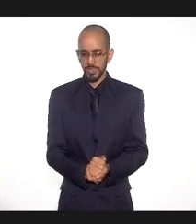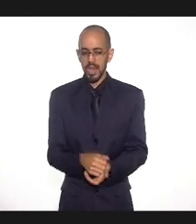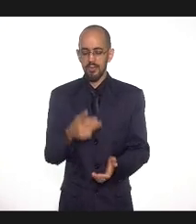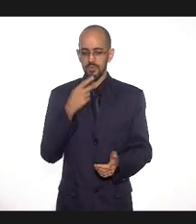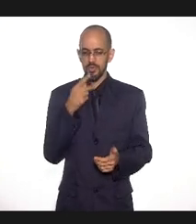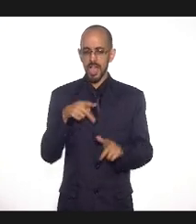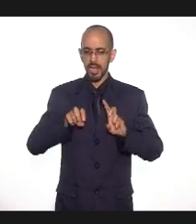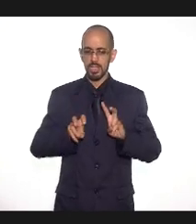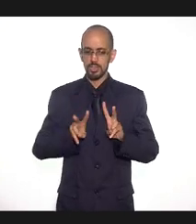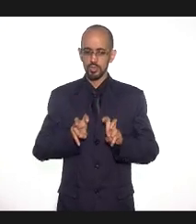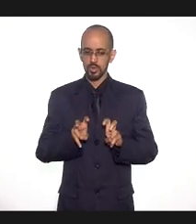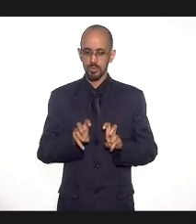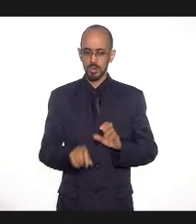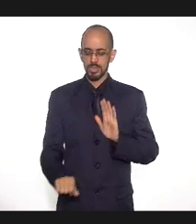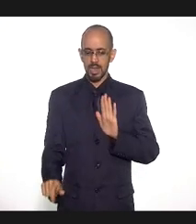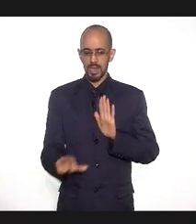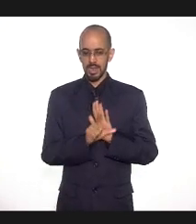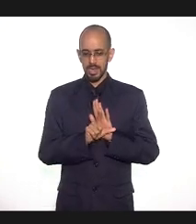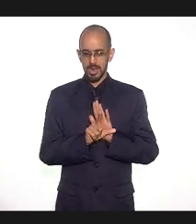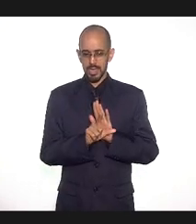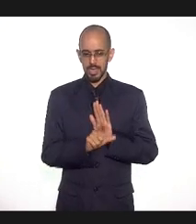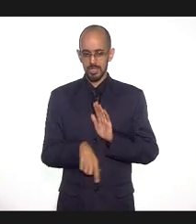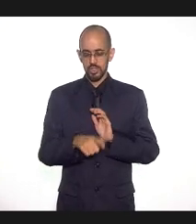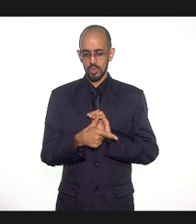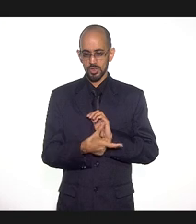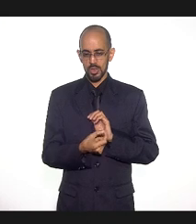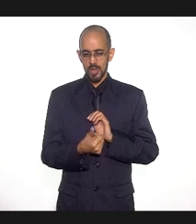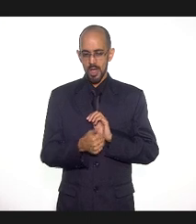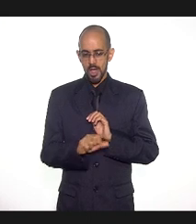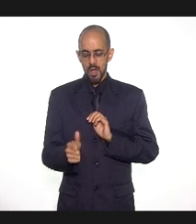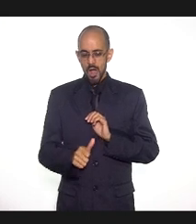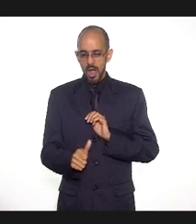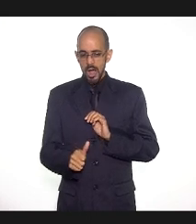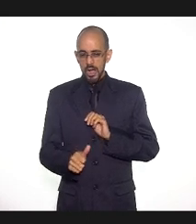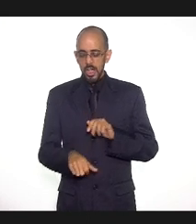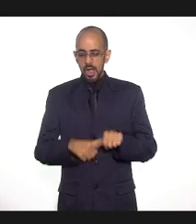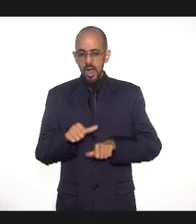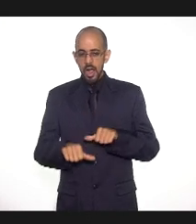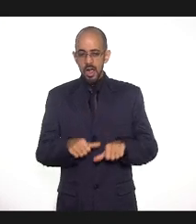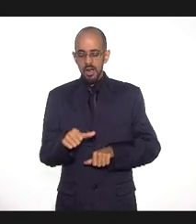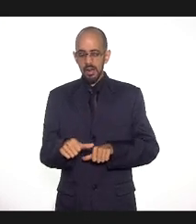lei de 2011, né, que alterou a de